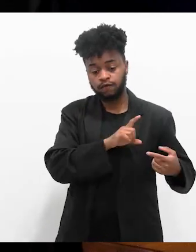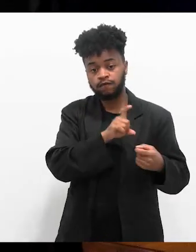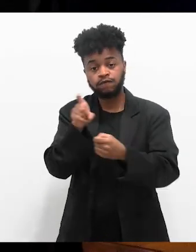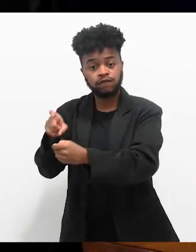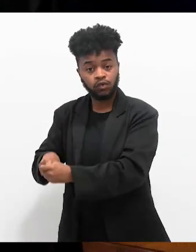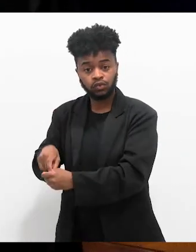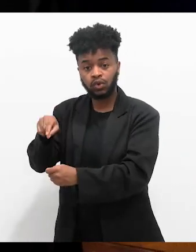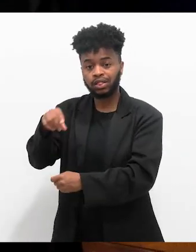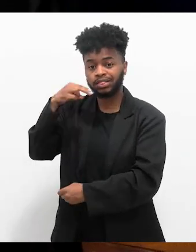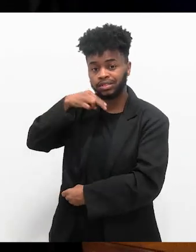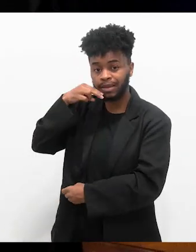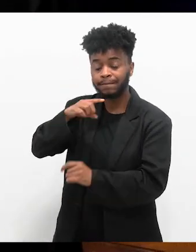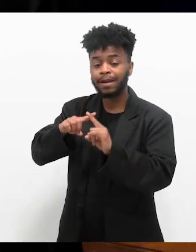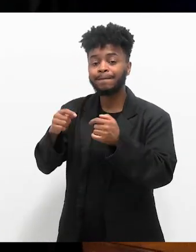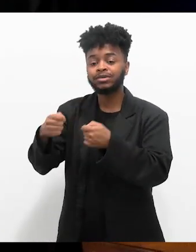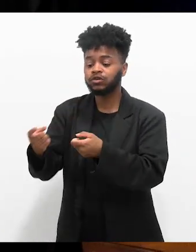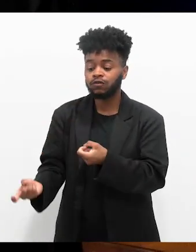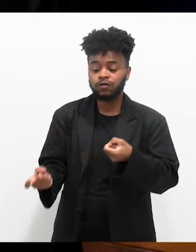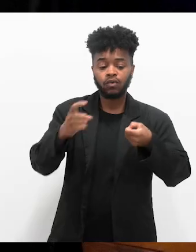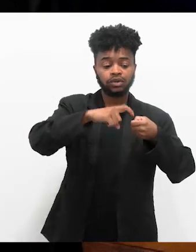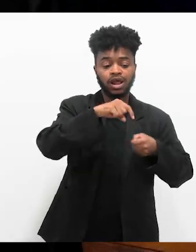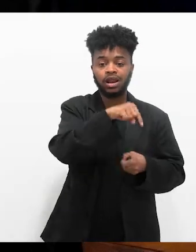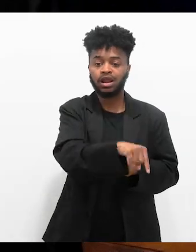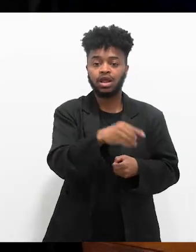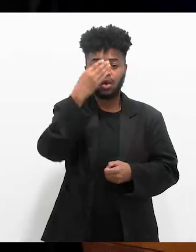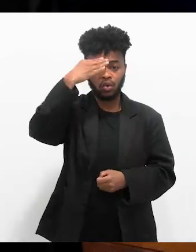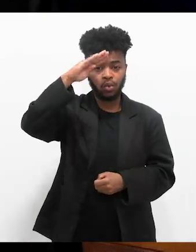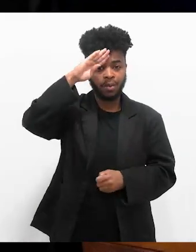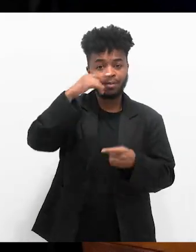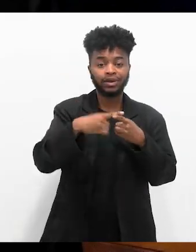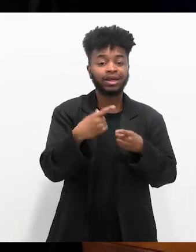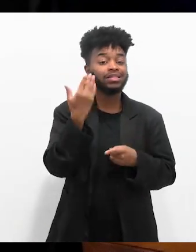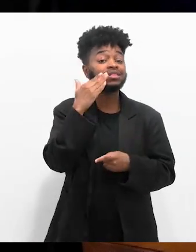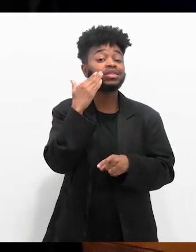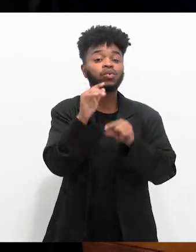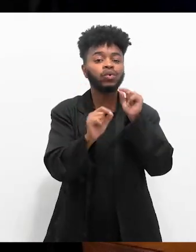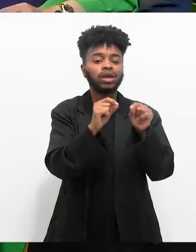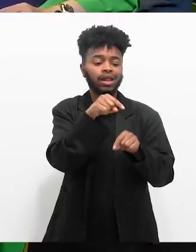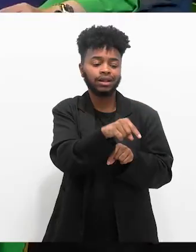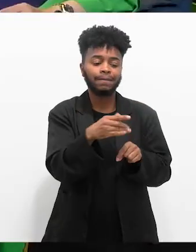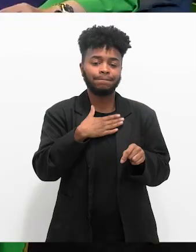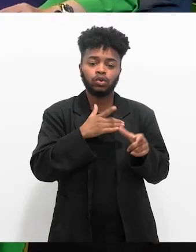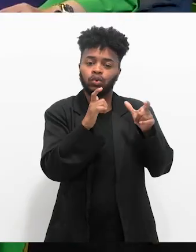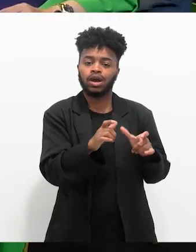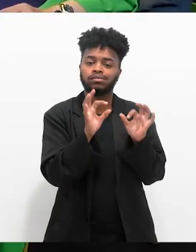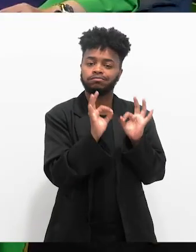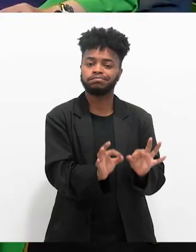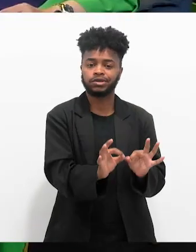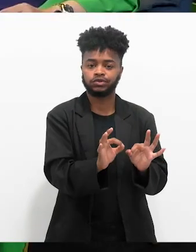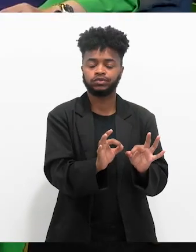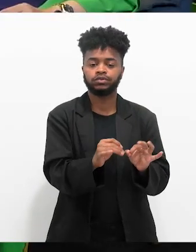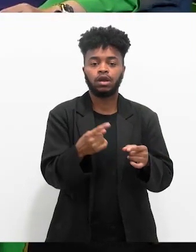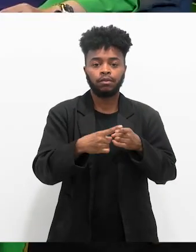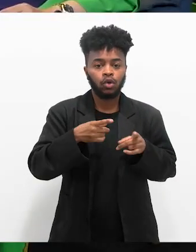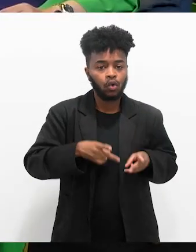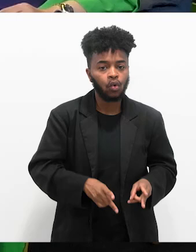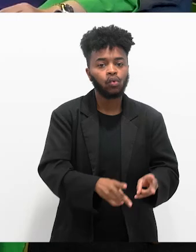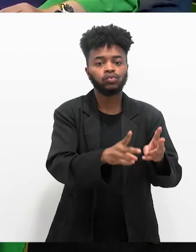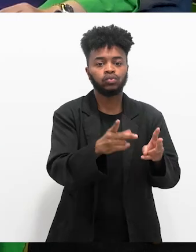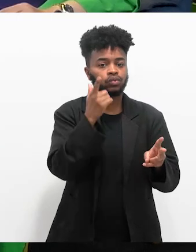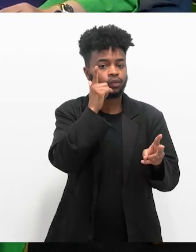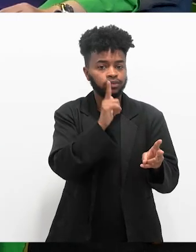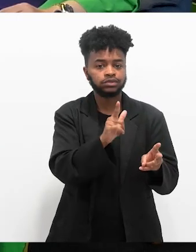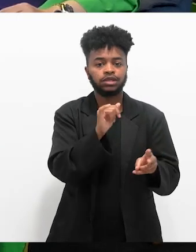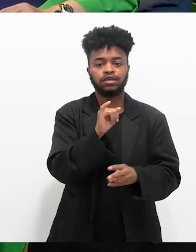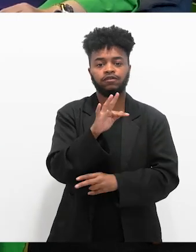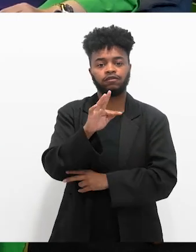tendo que retornar para Cuba porque entendeu Cuba como a sua terra natal, como a sua origem, a sua essência, que conseguiu manter